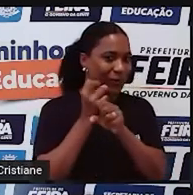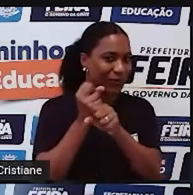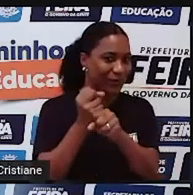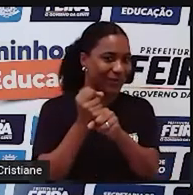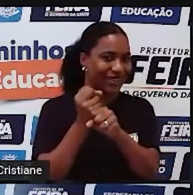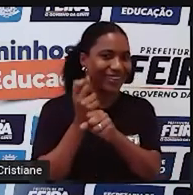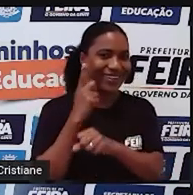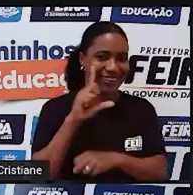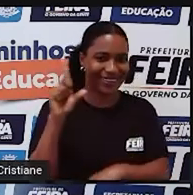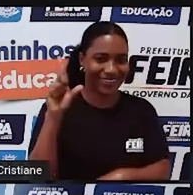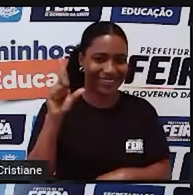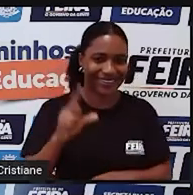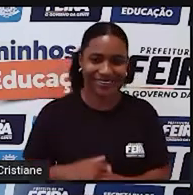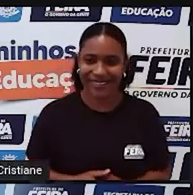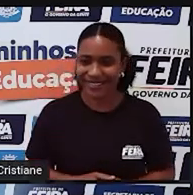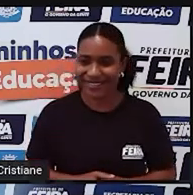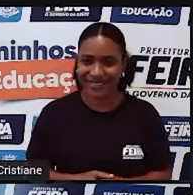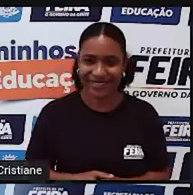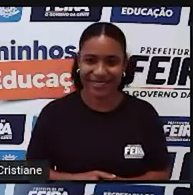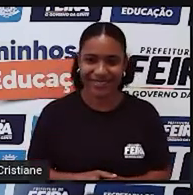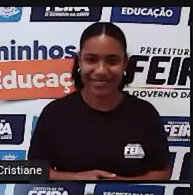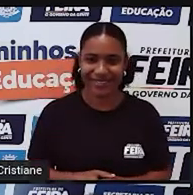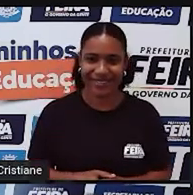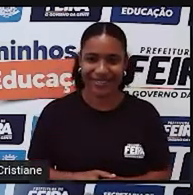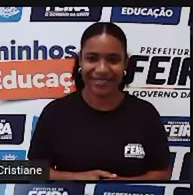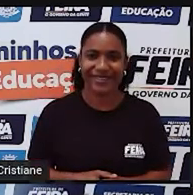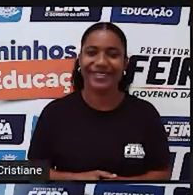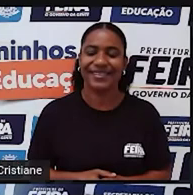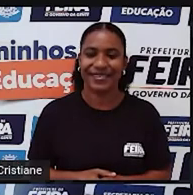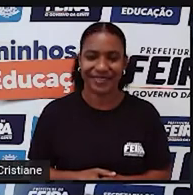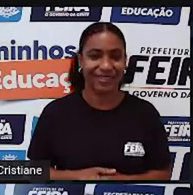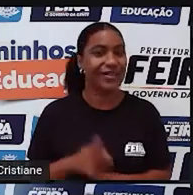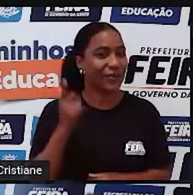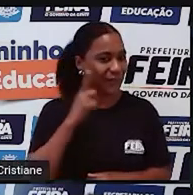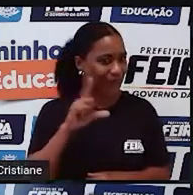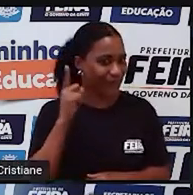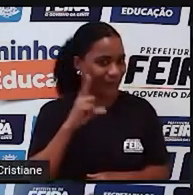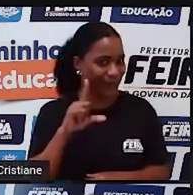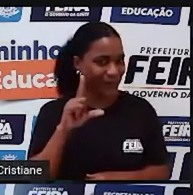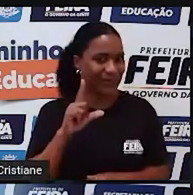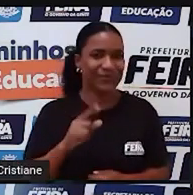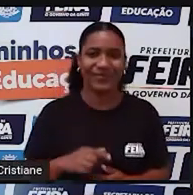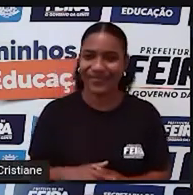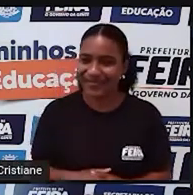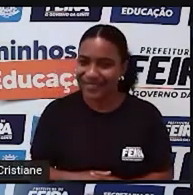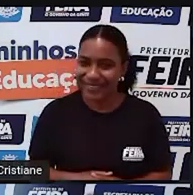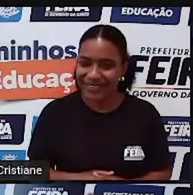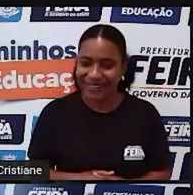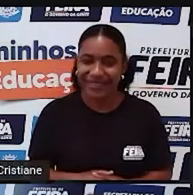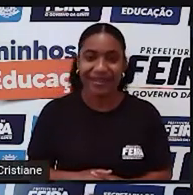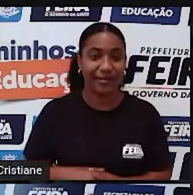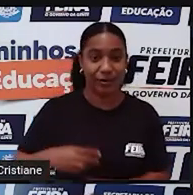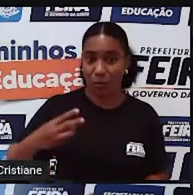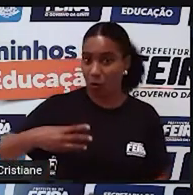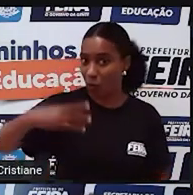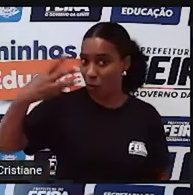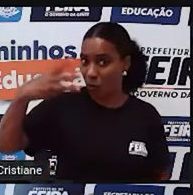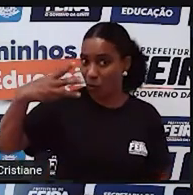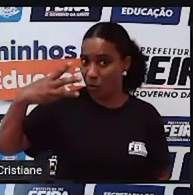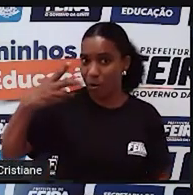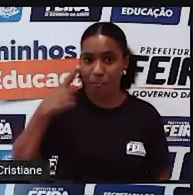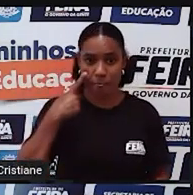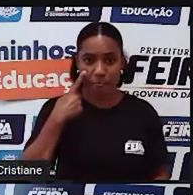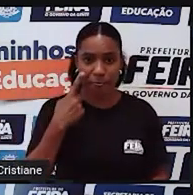gente. Vamos lá. Bônus de tempo. Olha, ganhamos mais um pouquinho. Nível 3, né? Number 3.